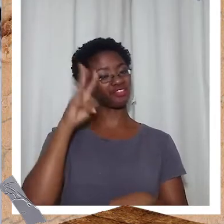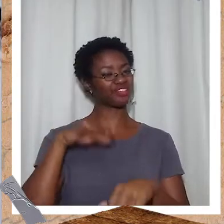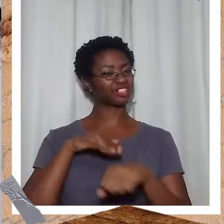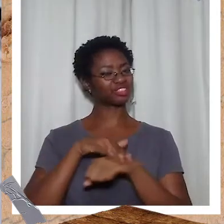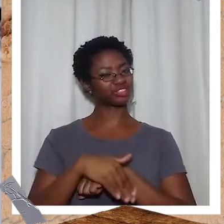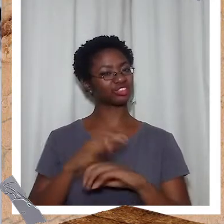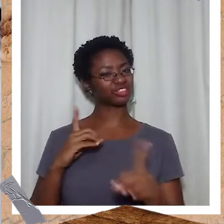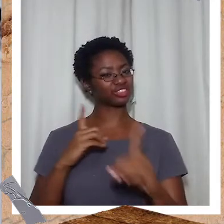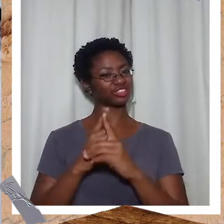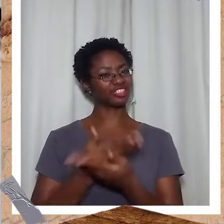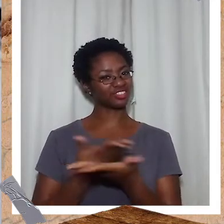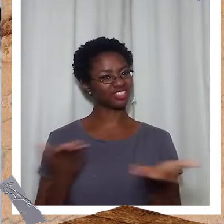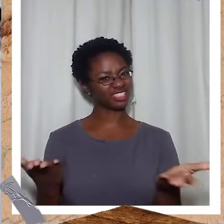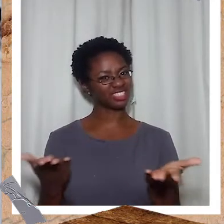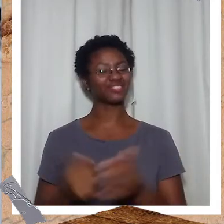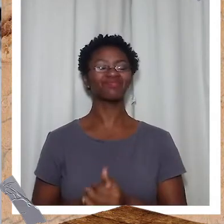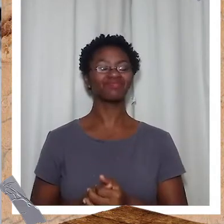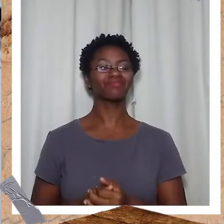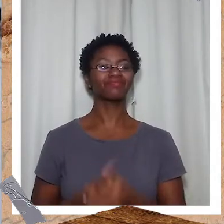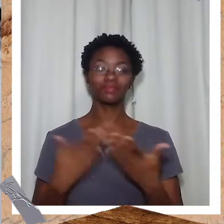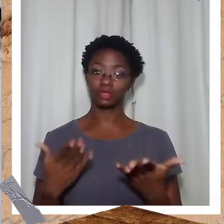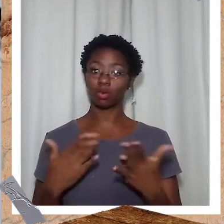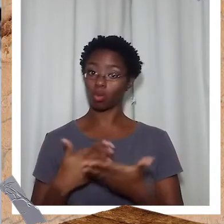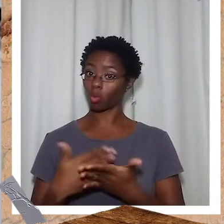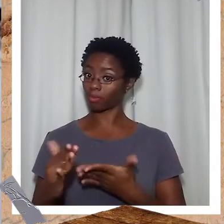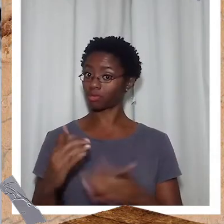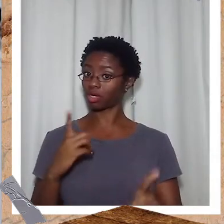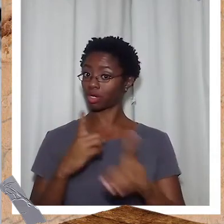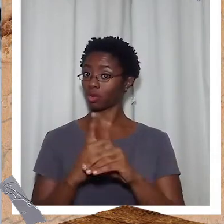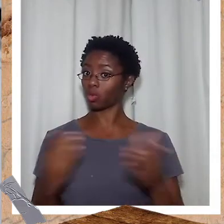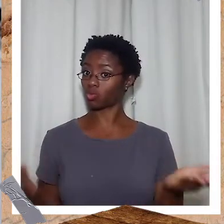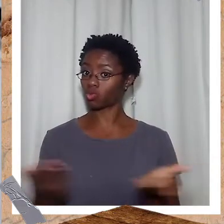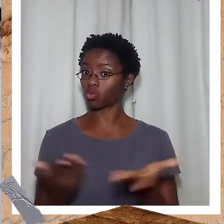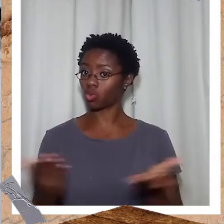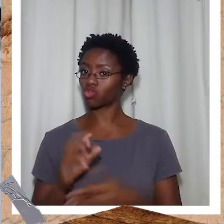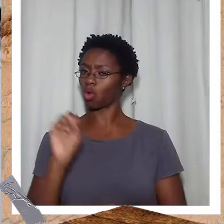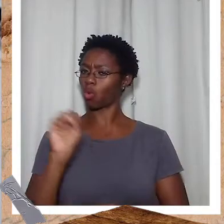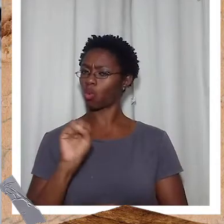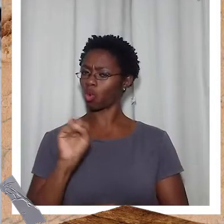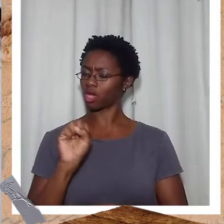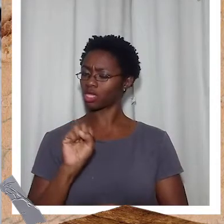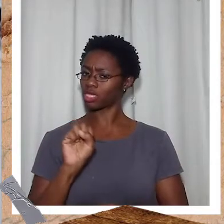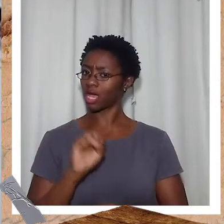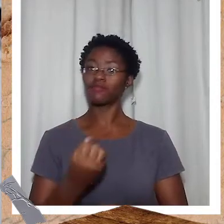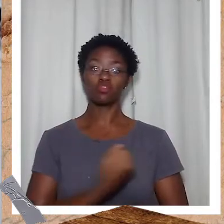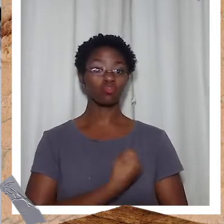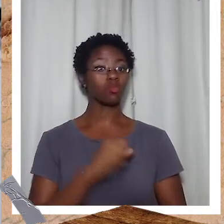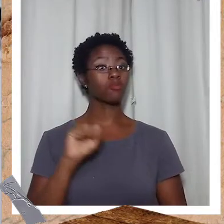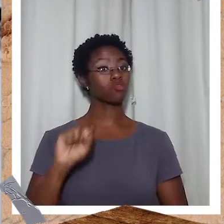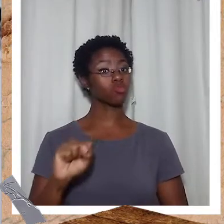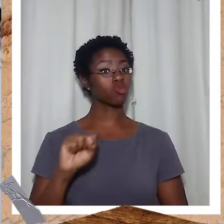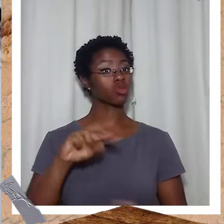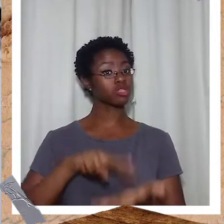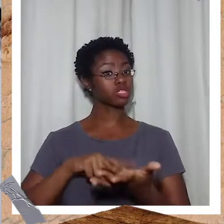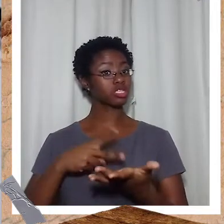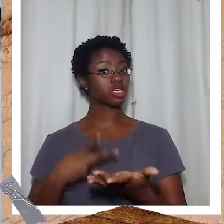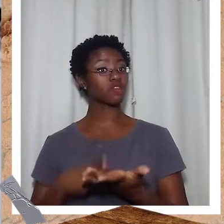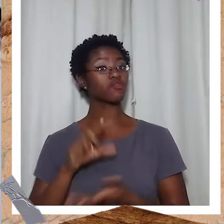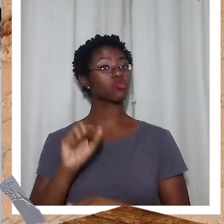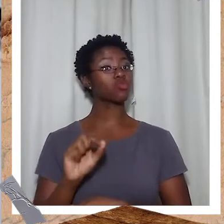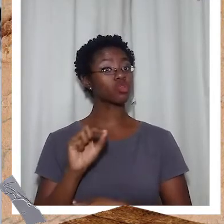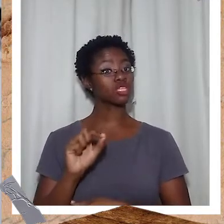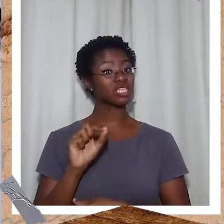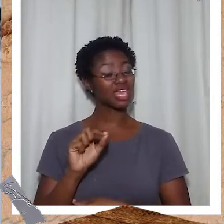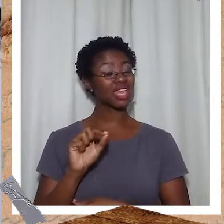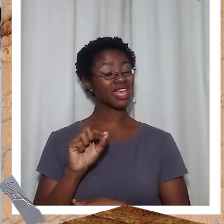estarmos juntos. Estamos começando esse encontro, que é o 8º, e o número 8 representa o